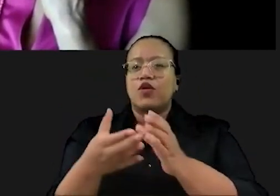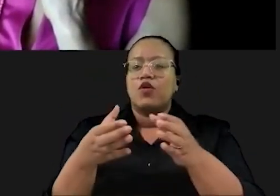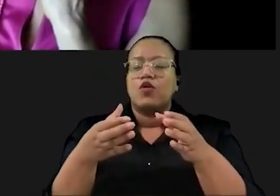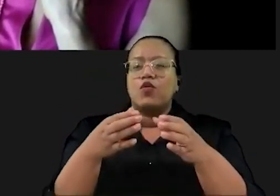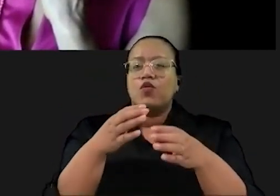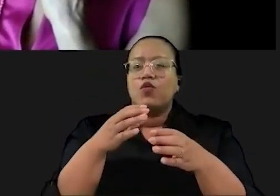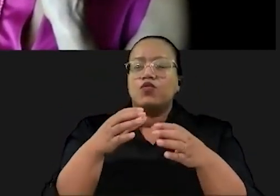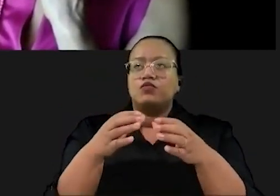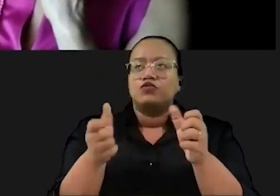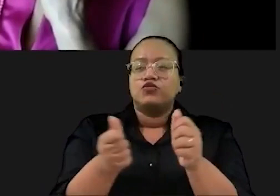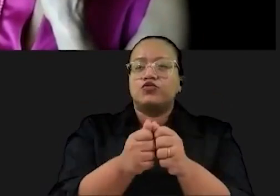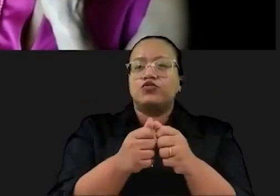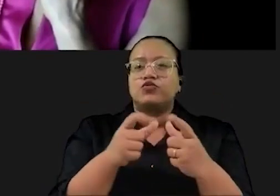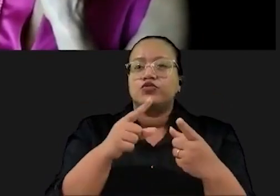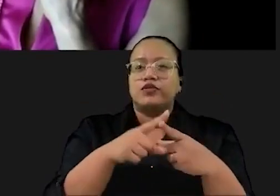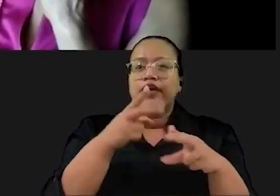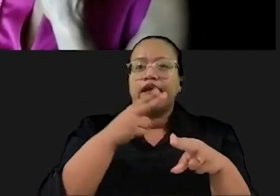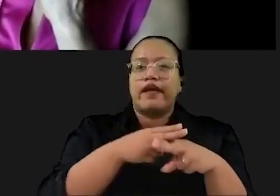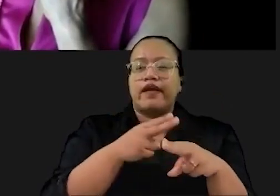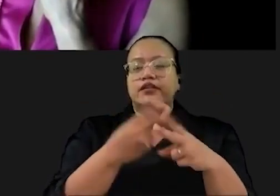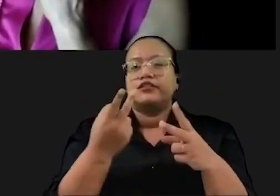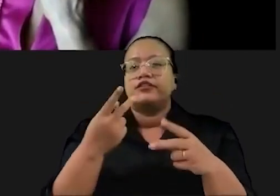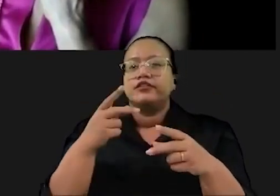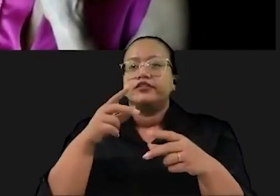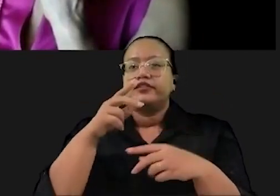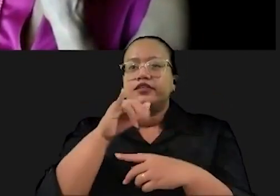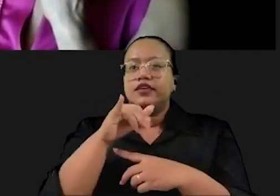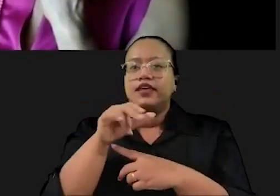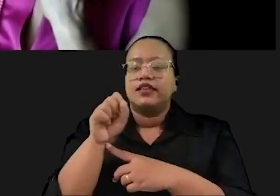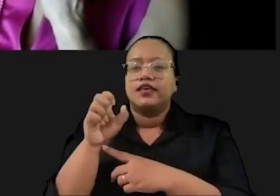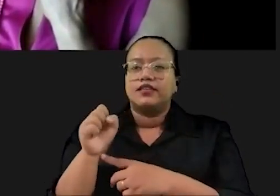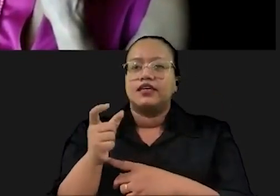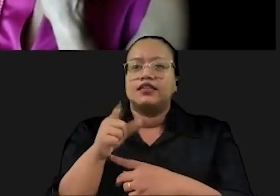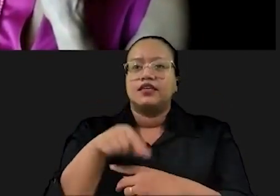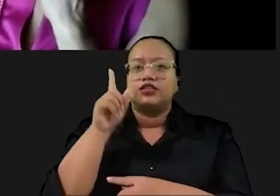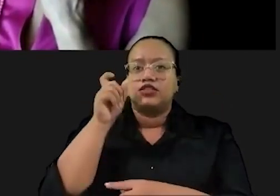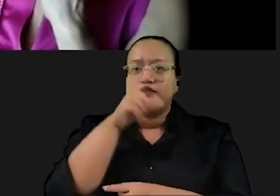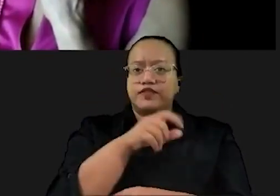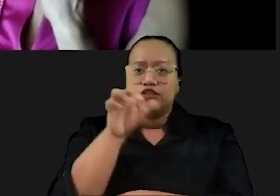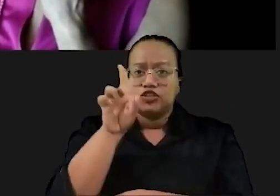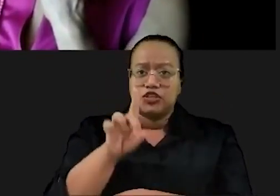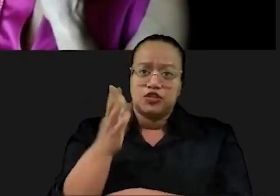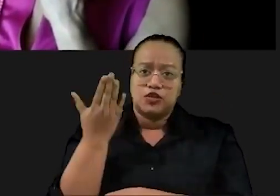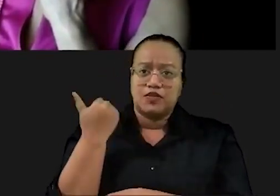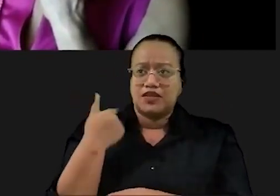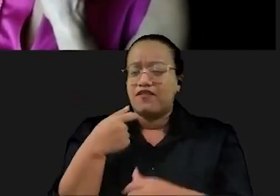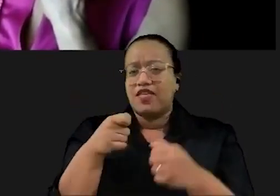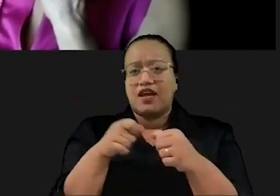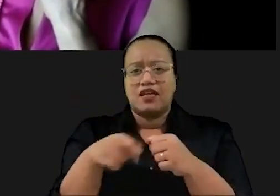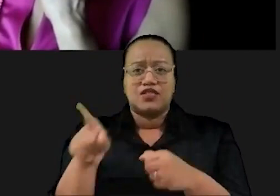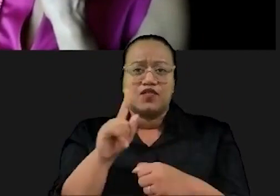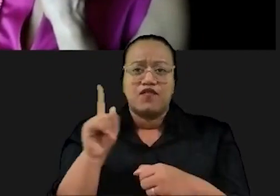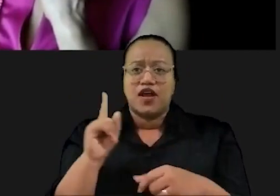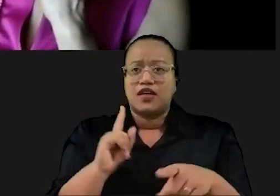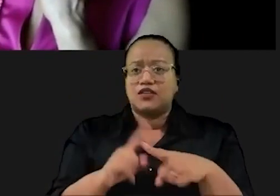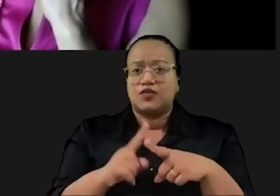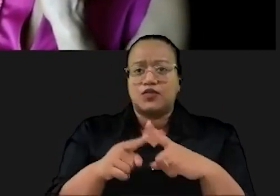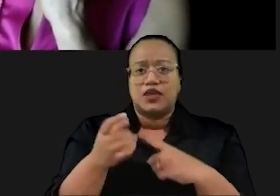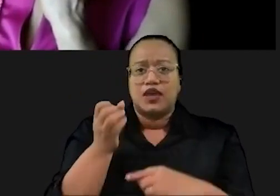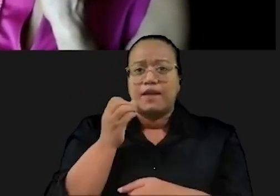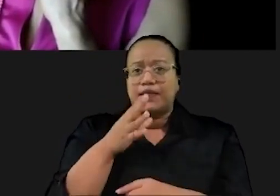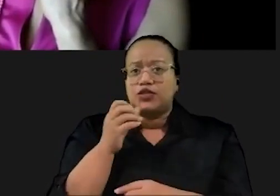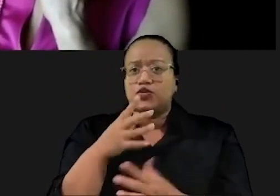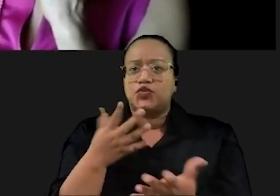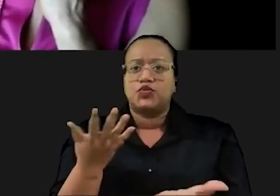foi extremamente difícil. O diretor da época dizia que não fazia aquilo, porque aquilo era um absurdo, porque a Caixa Econômica Federal